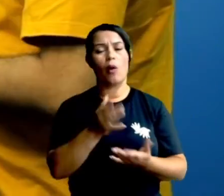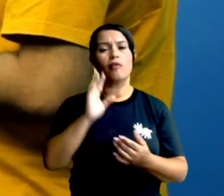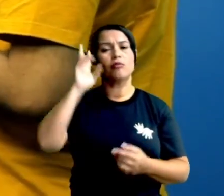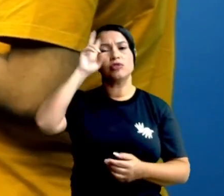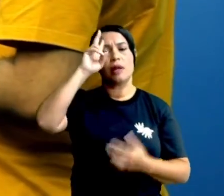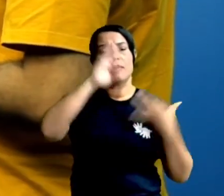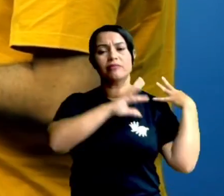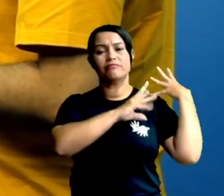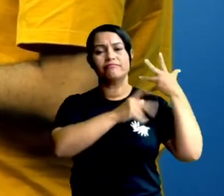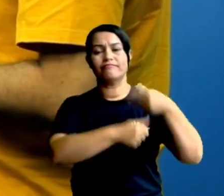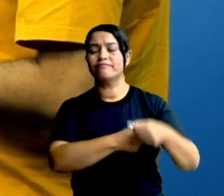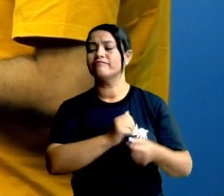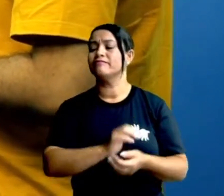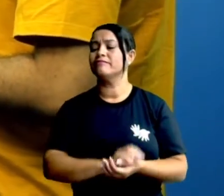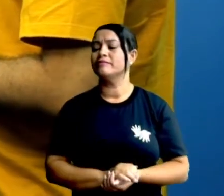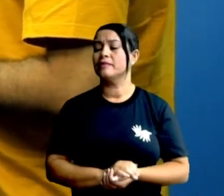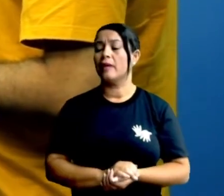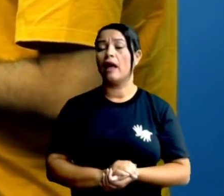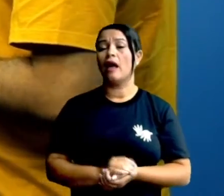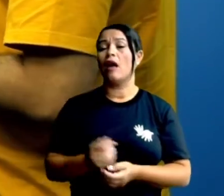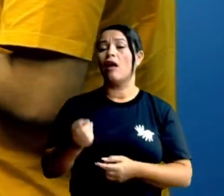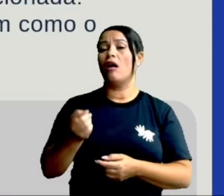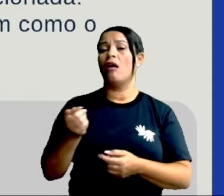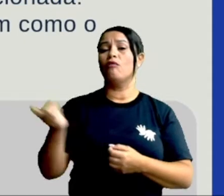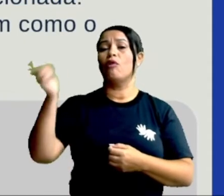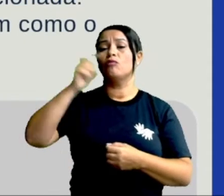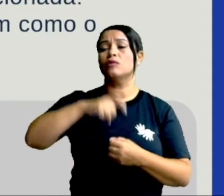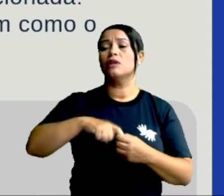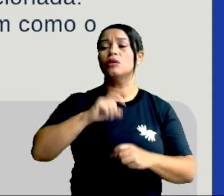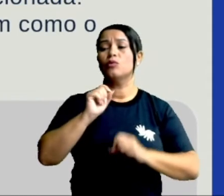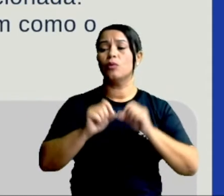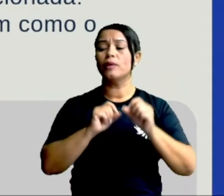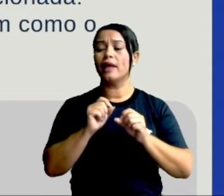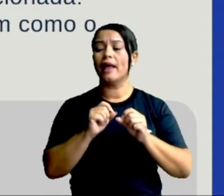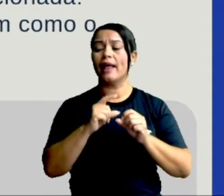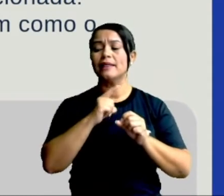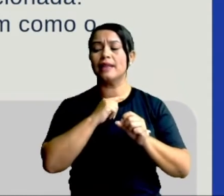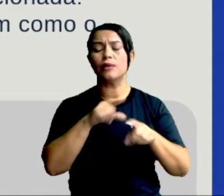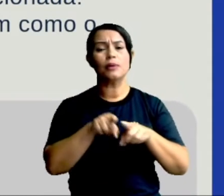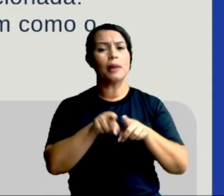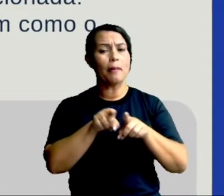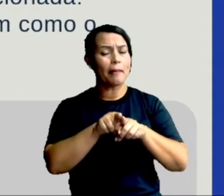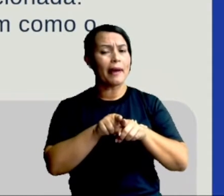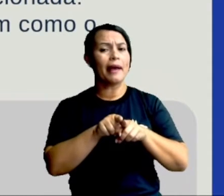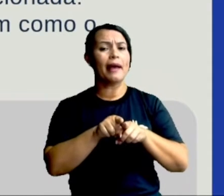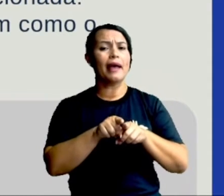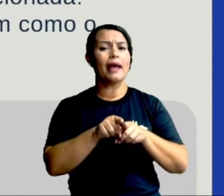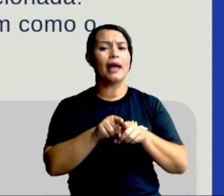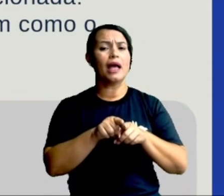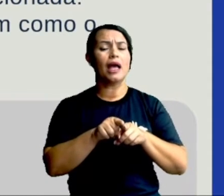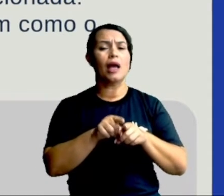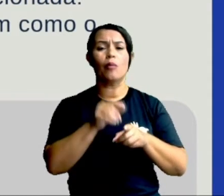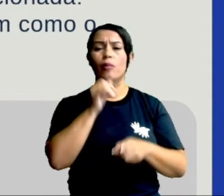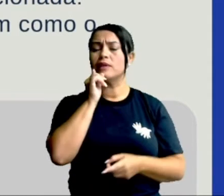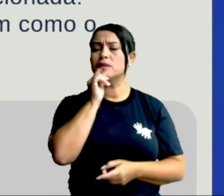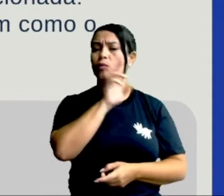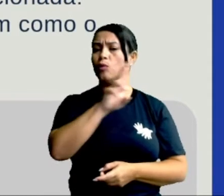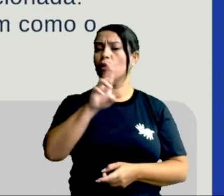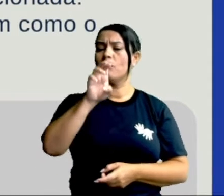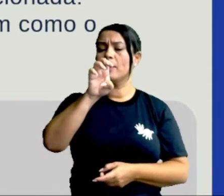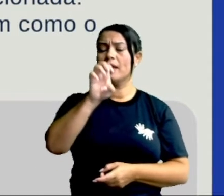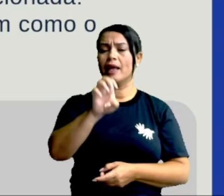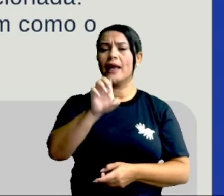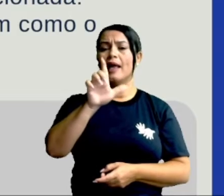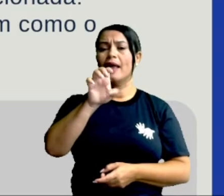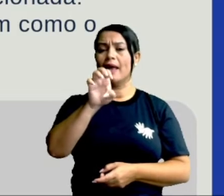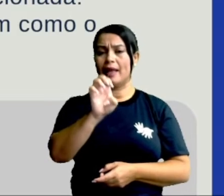bom? Então, voltando aqui, ele diz assim, olha, em recebia está implícito o pronome ele, referente